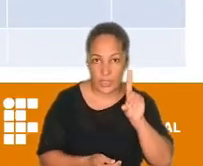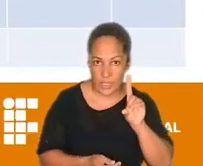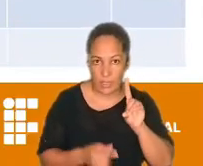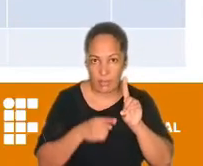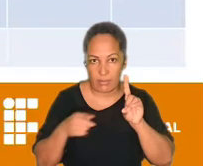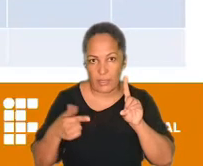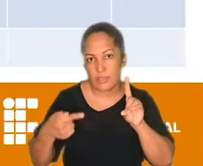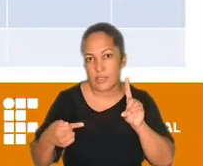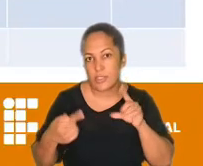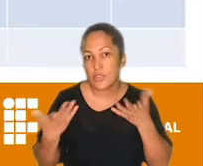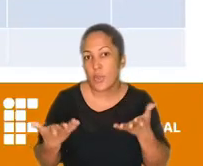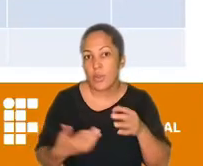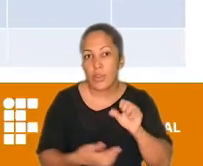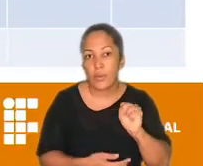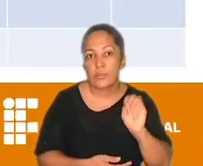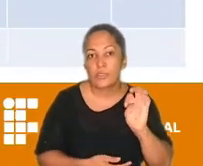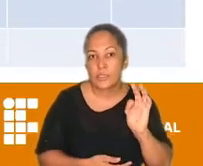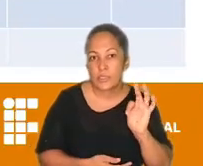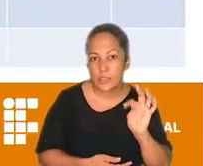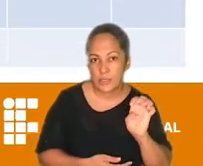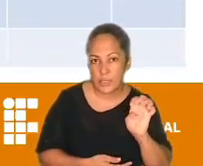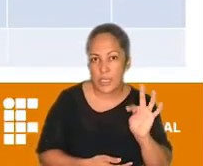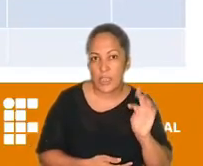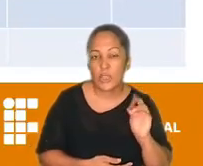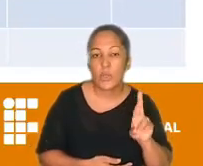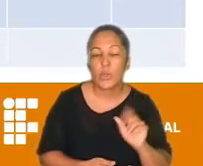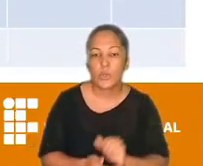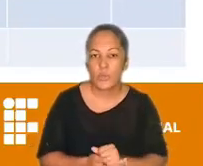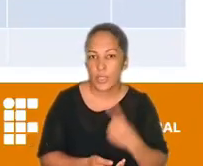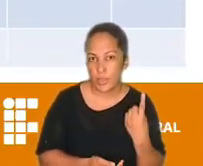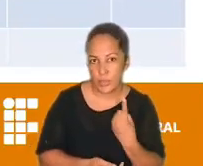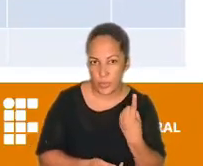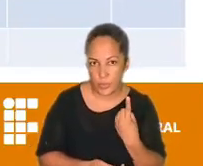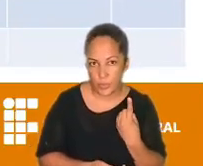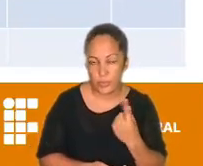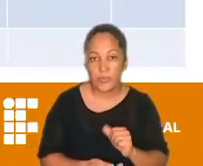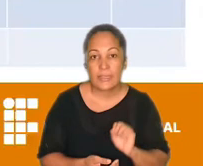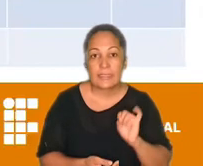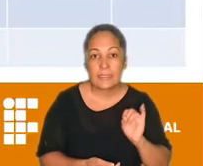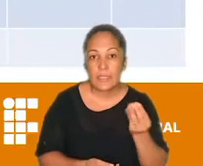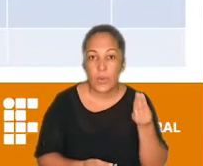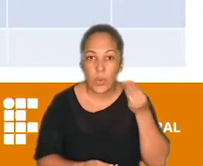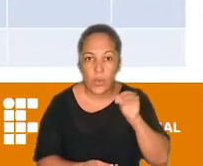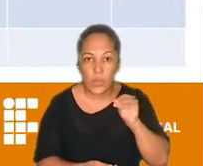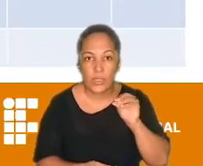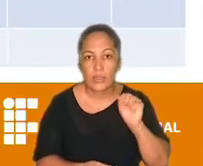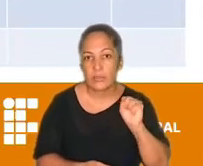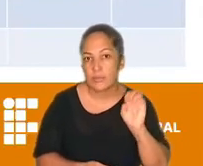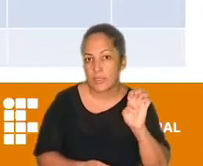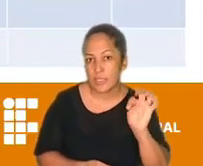o setor dele? O setor dele, então, é 1. Se eu colocar o setor aqui, 1, significa o